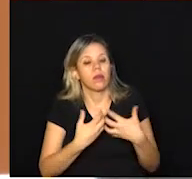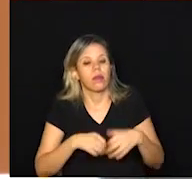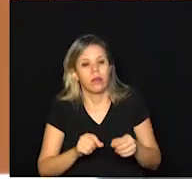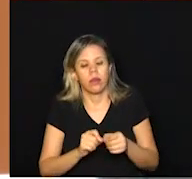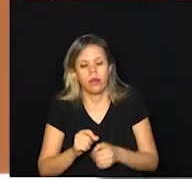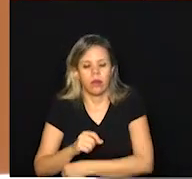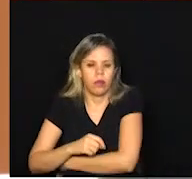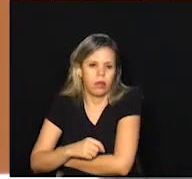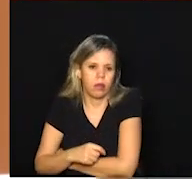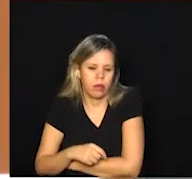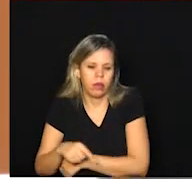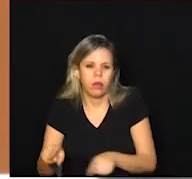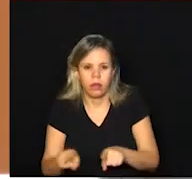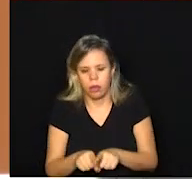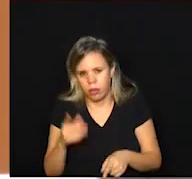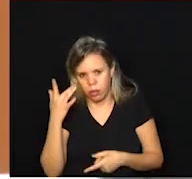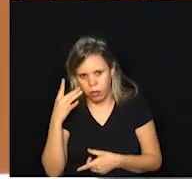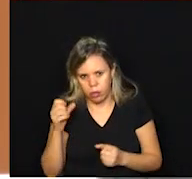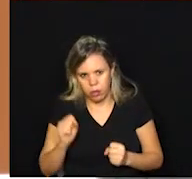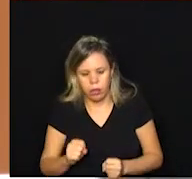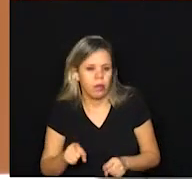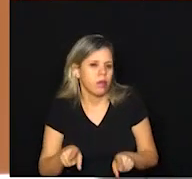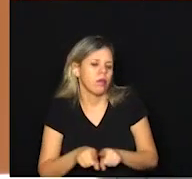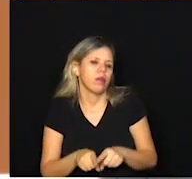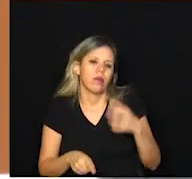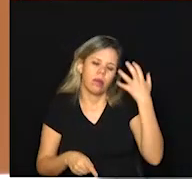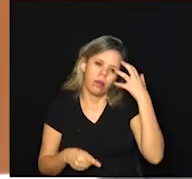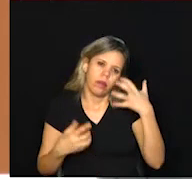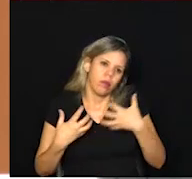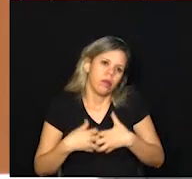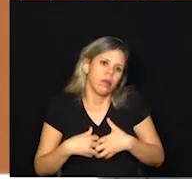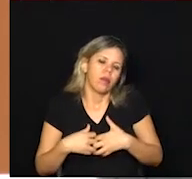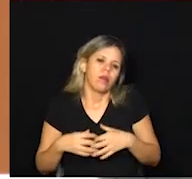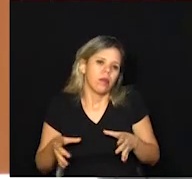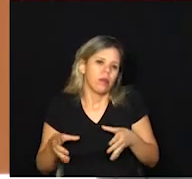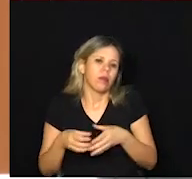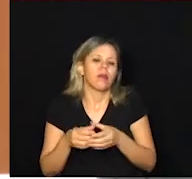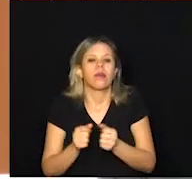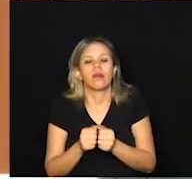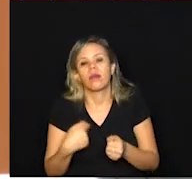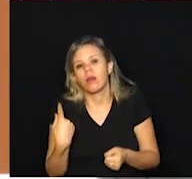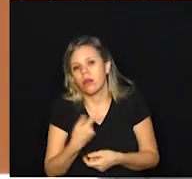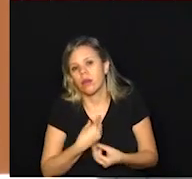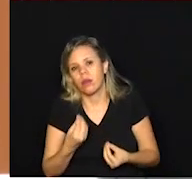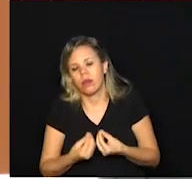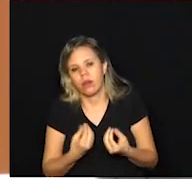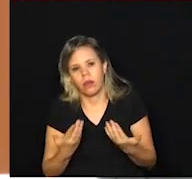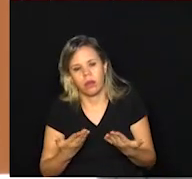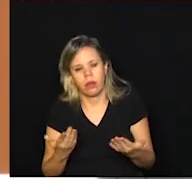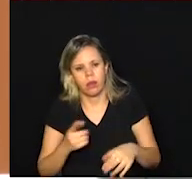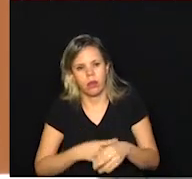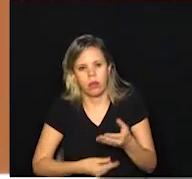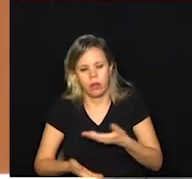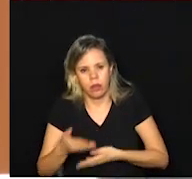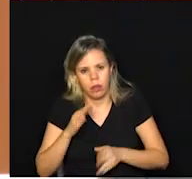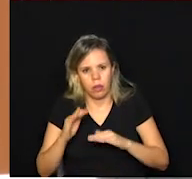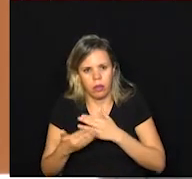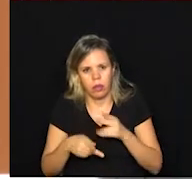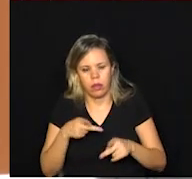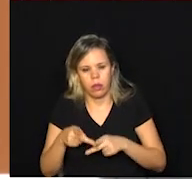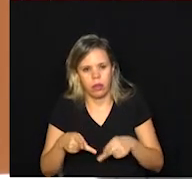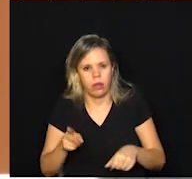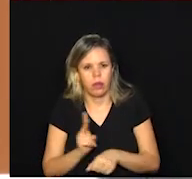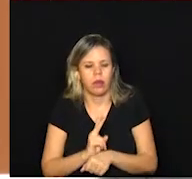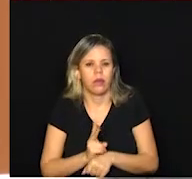interna Além disso acha que a gente poderia pensar que são a conjunto como que a gente pode nesse momento envolver a comunidade também